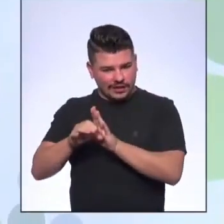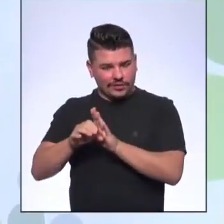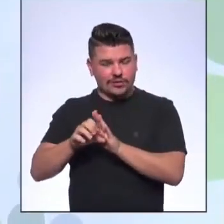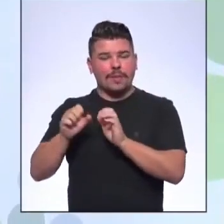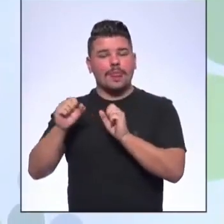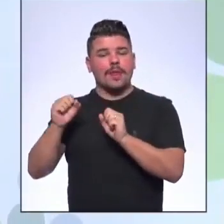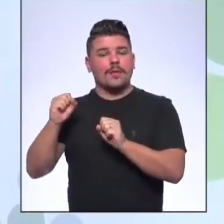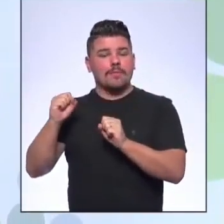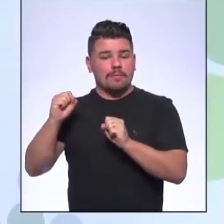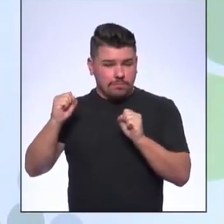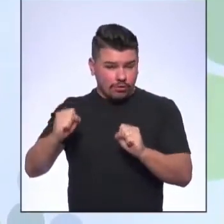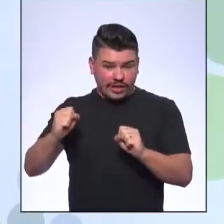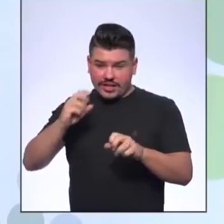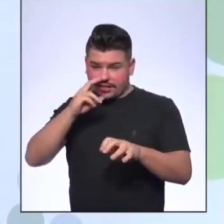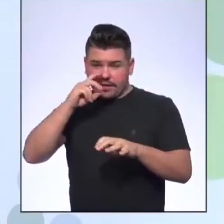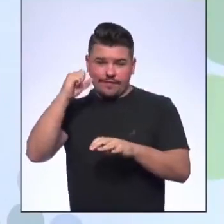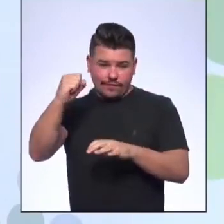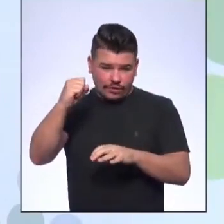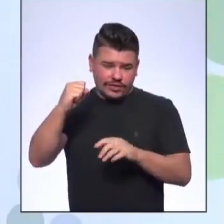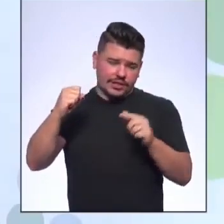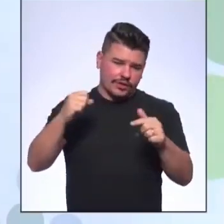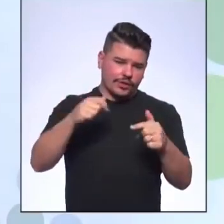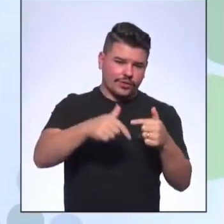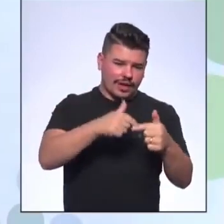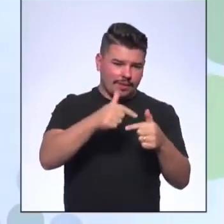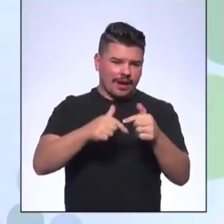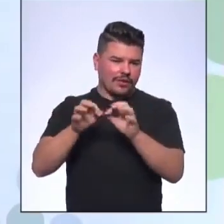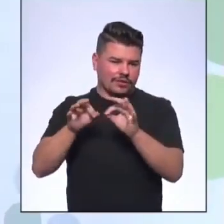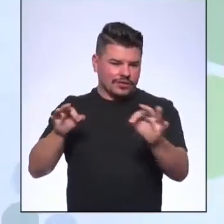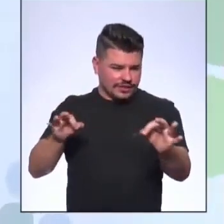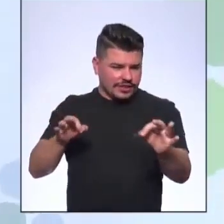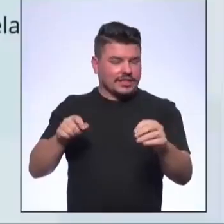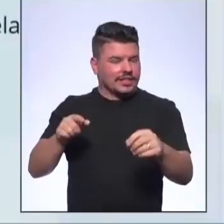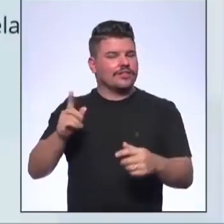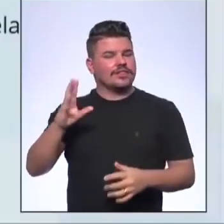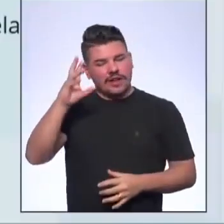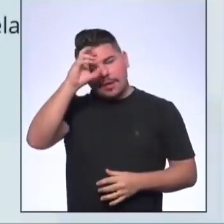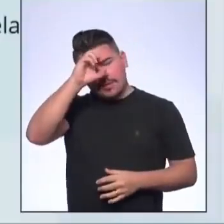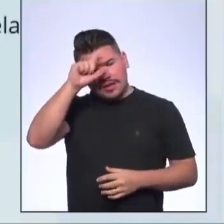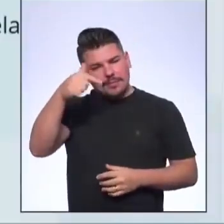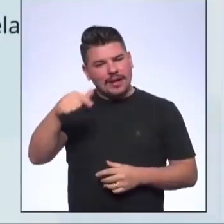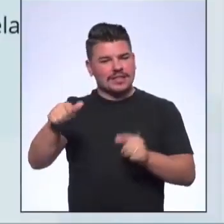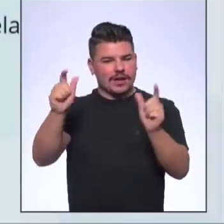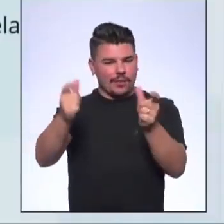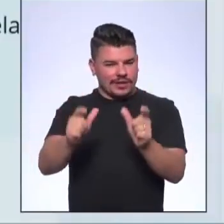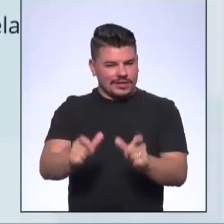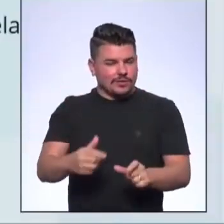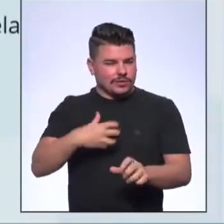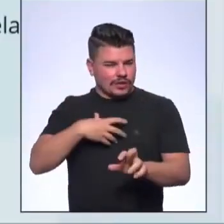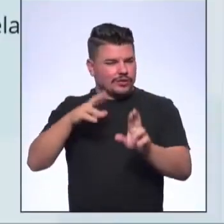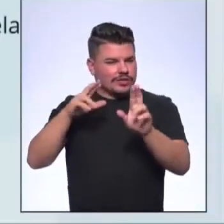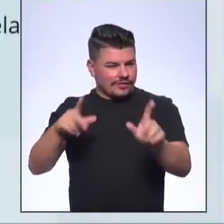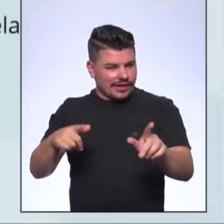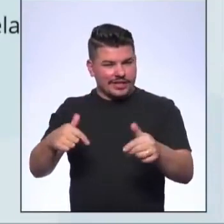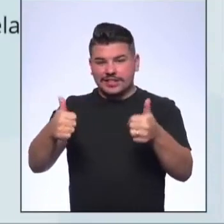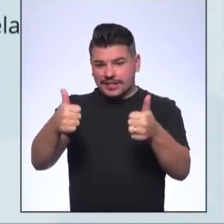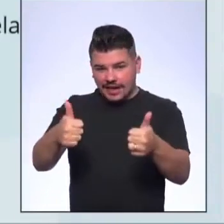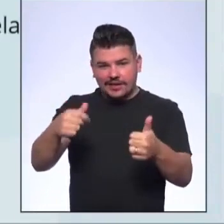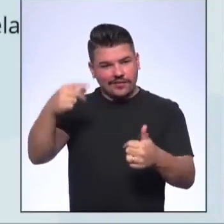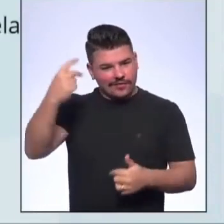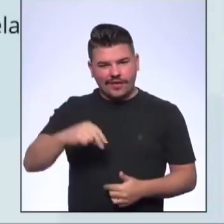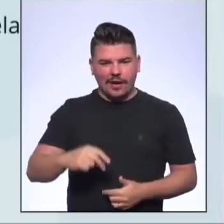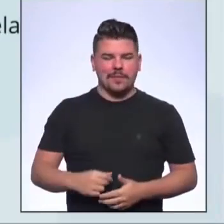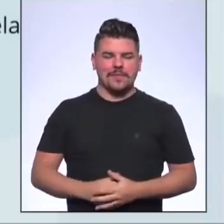e trabalho, tá bom? Você vai ver que depois a gente vai utilizar essas equações de uma maneira um pouco mais diferente, certo? Vamos que vamos, vamos